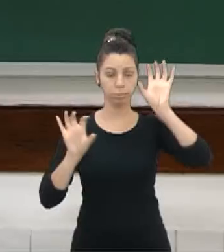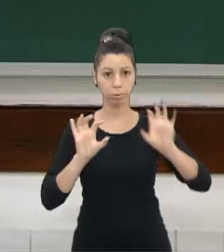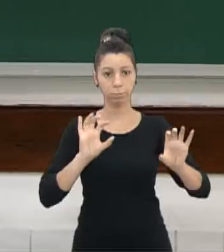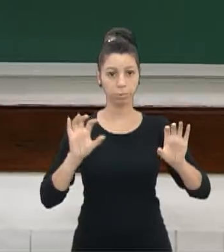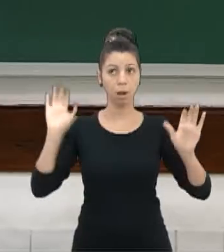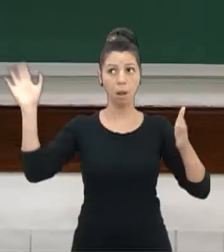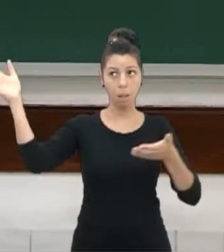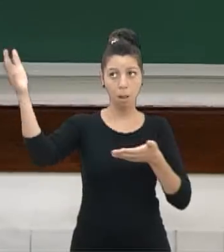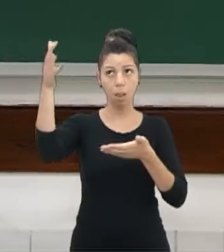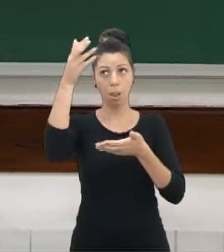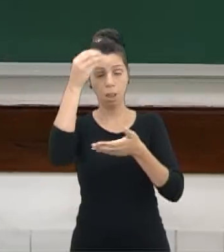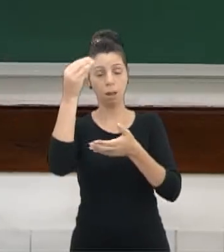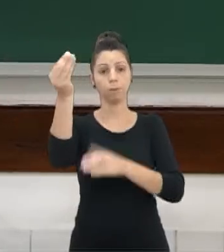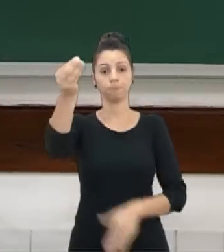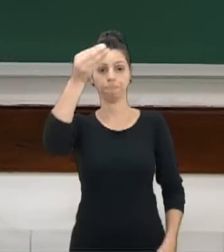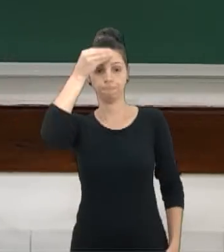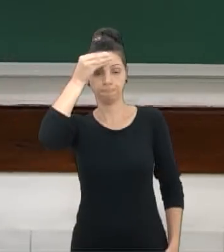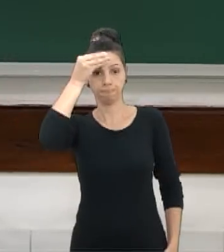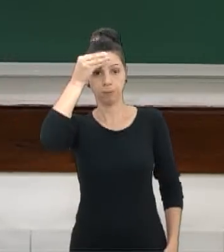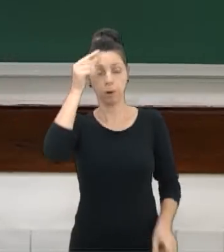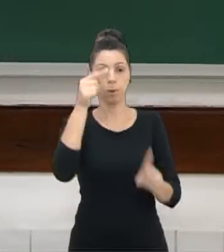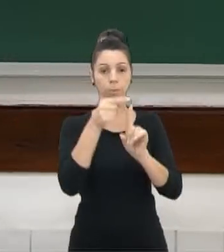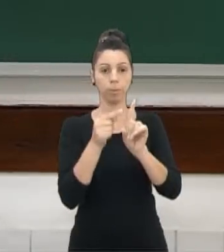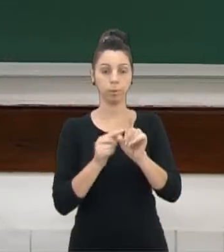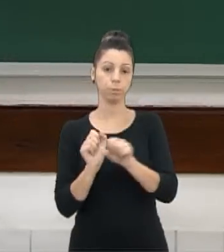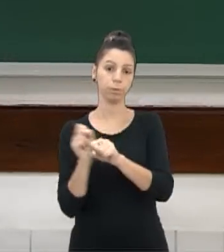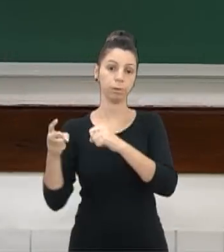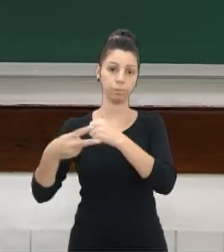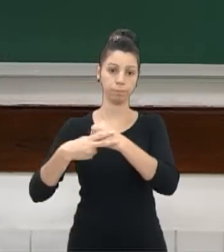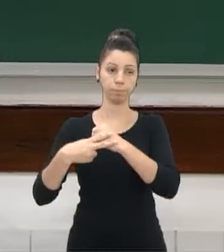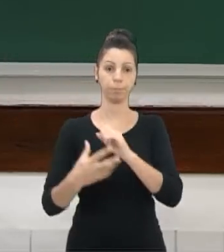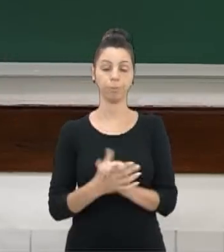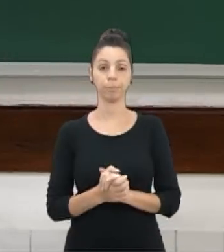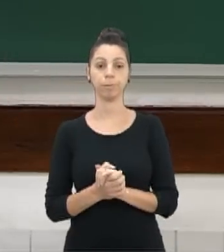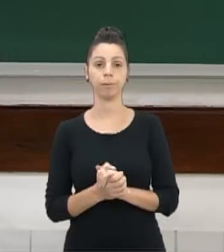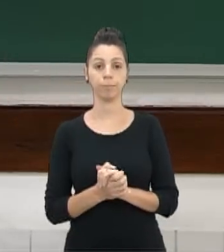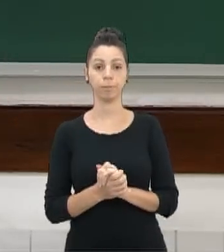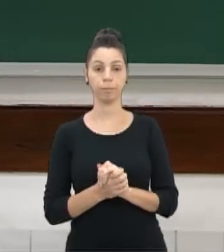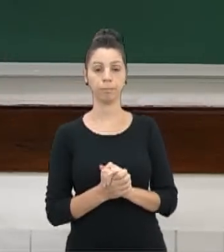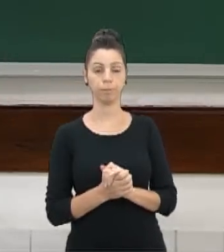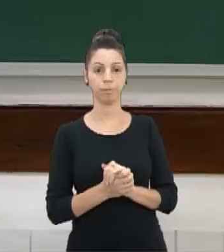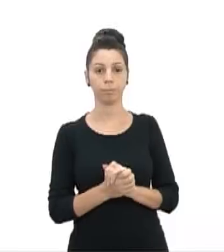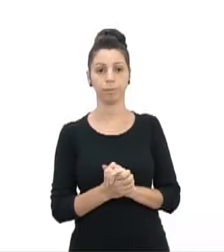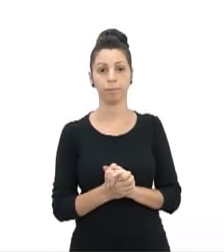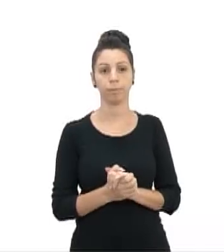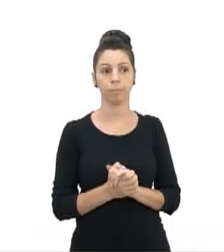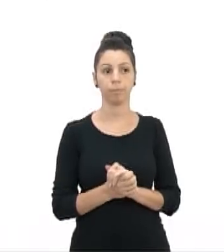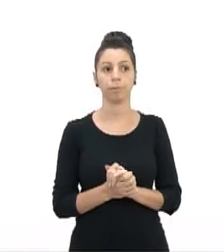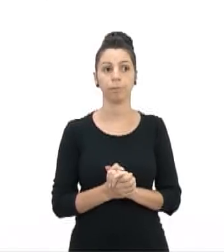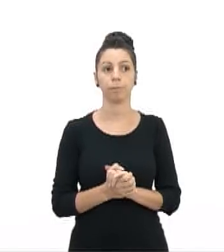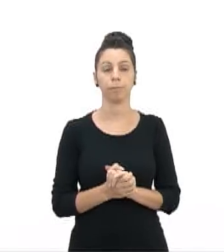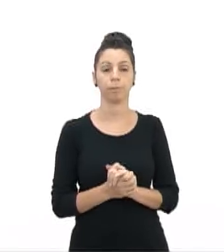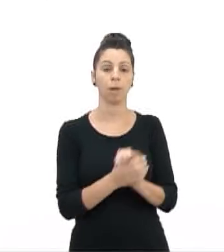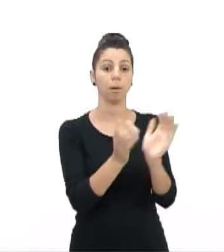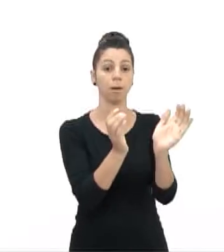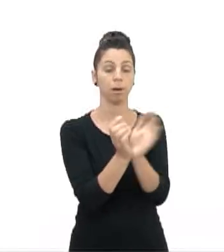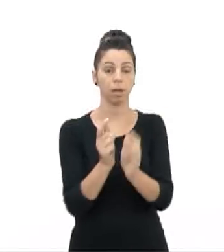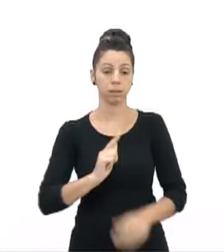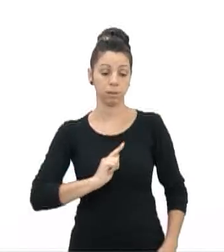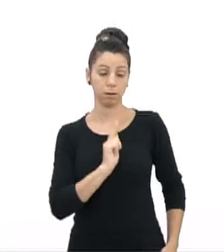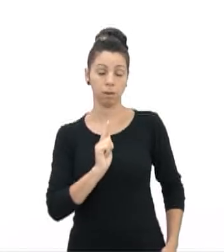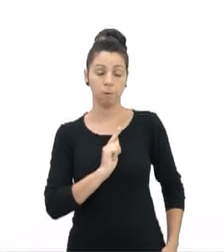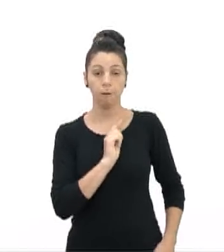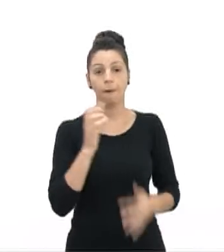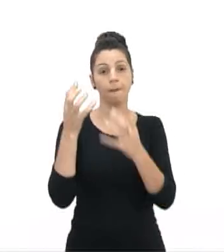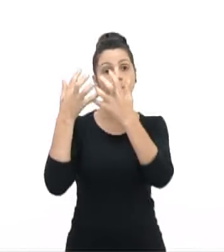esse mapa para você guardar os tipos de advérbio. Ok, vamos conceituar. Classe gramatical que tem função de quê?